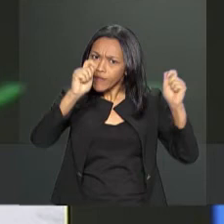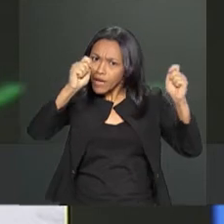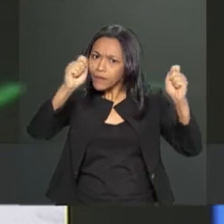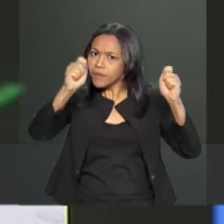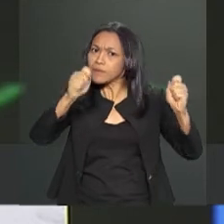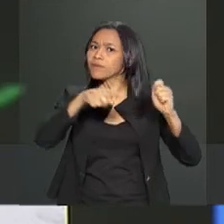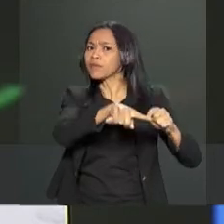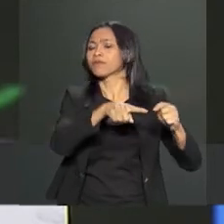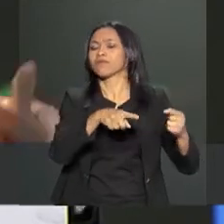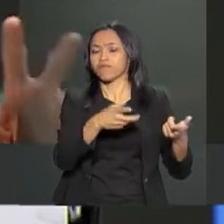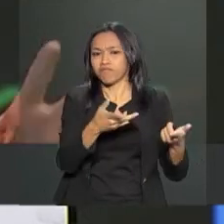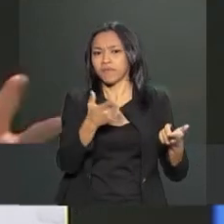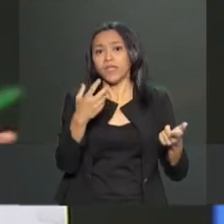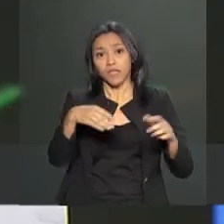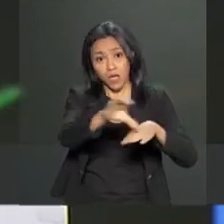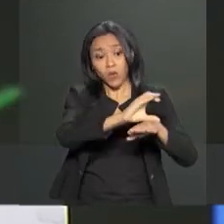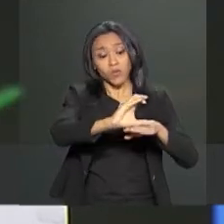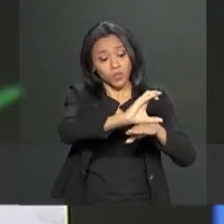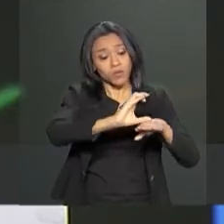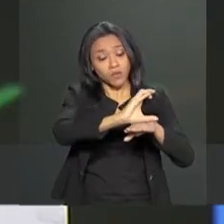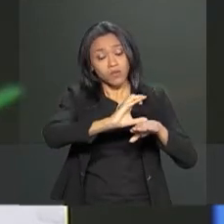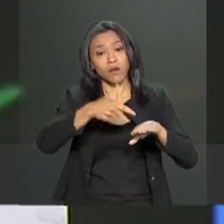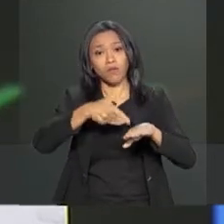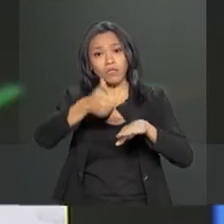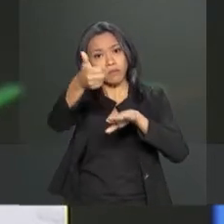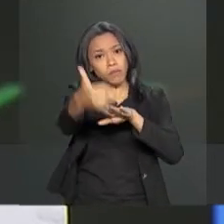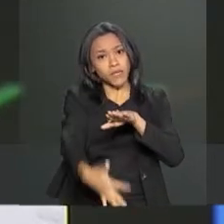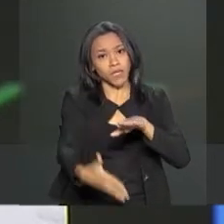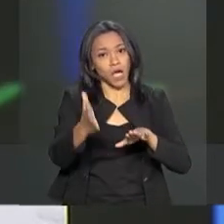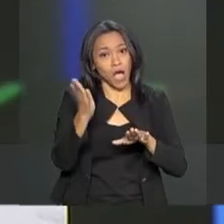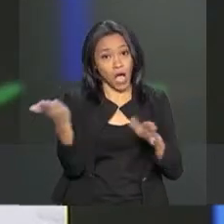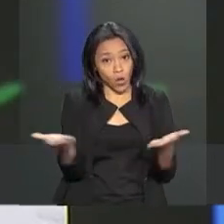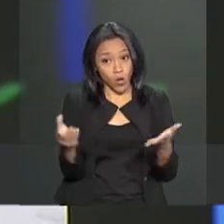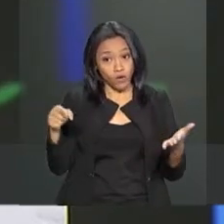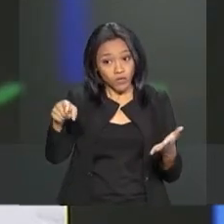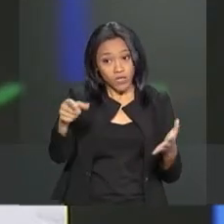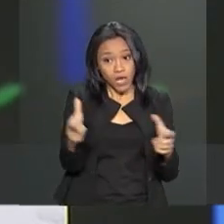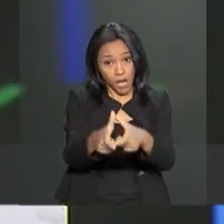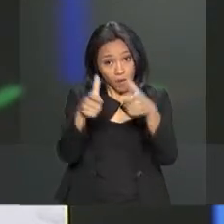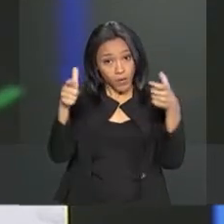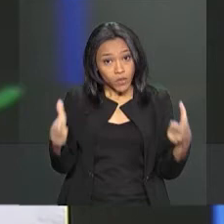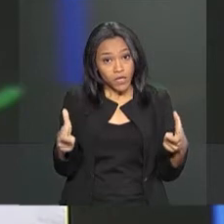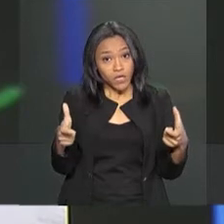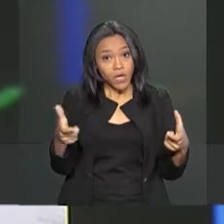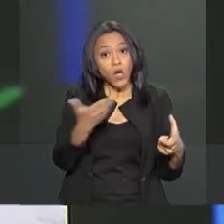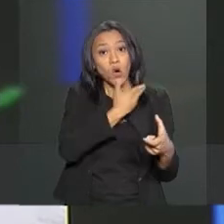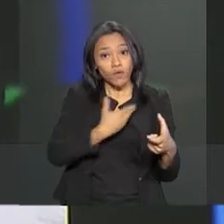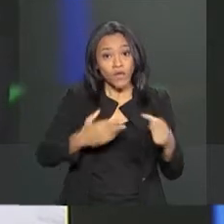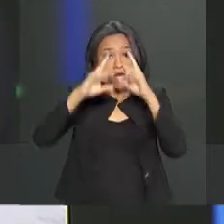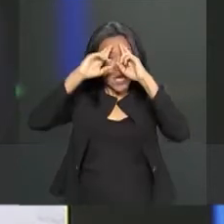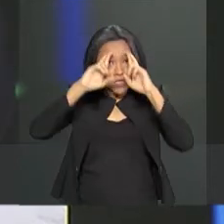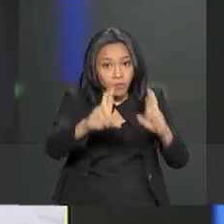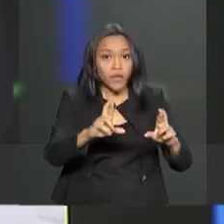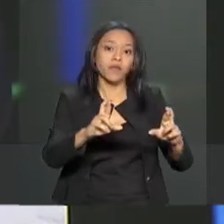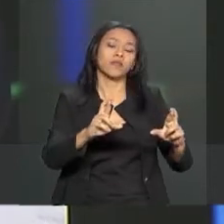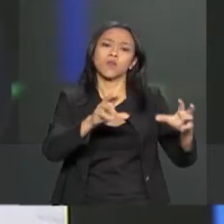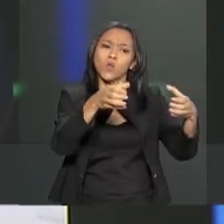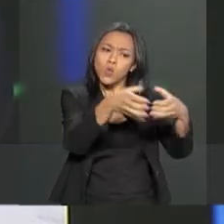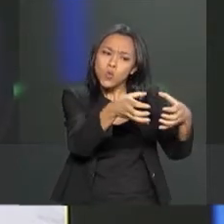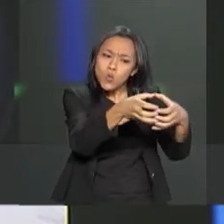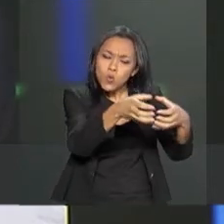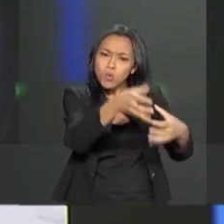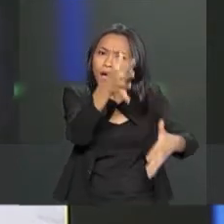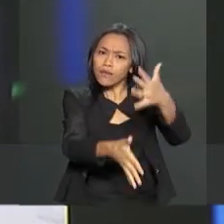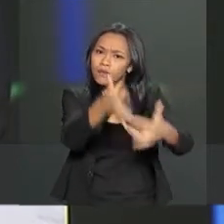popular. E a Constituição toda diz, olha aqui, você, maioria, governa respeitando os direitos da minoria, a minoria não pode atrapalhar a